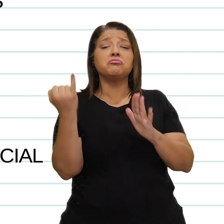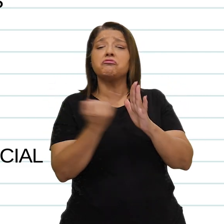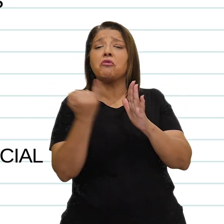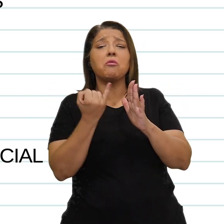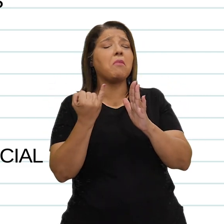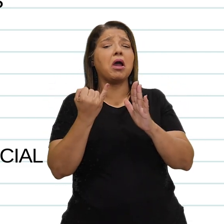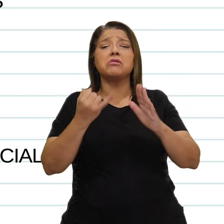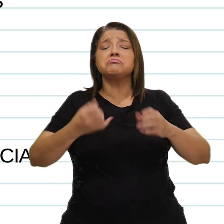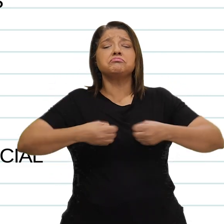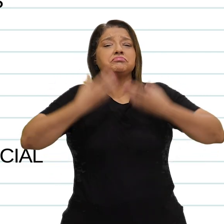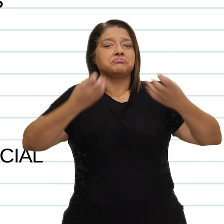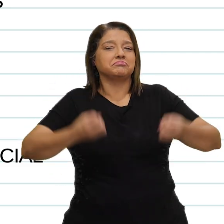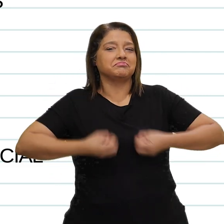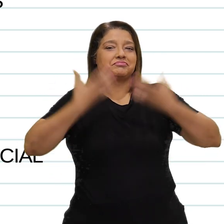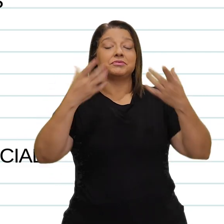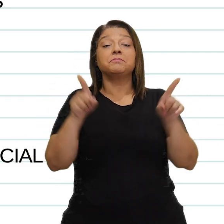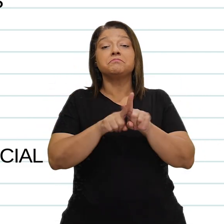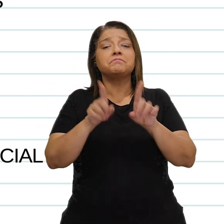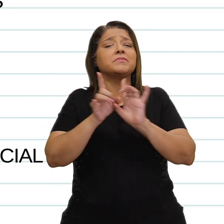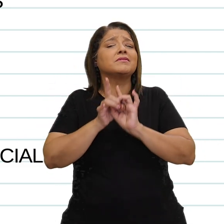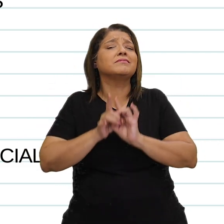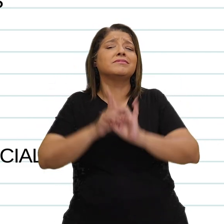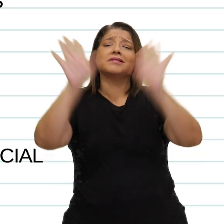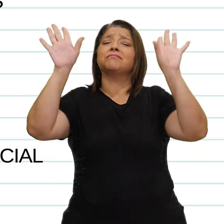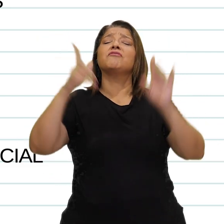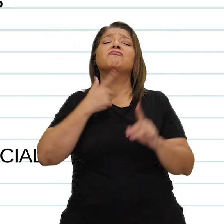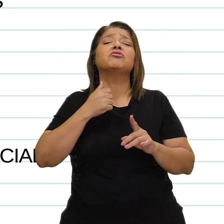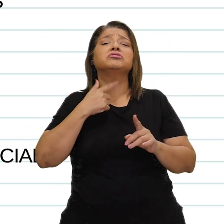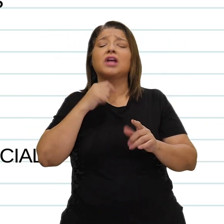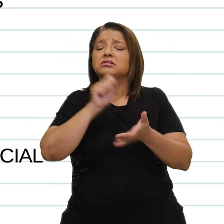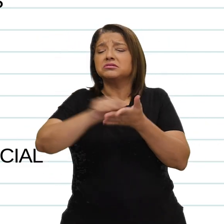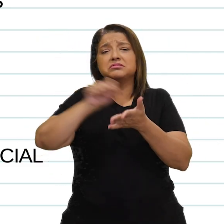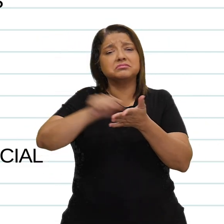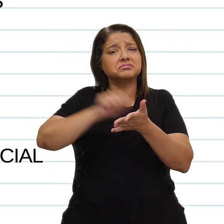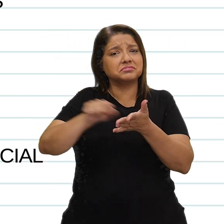espontânea, liberdade de expressão durante a escrita,